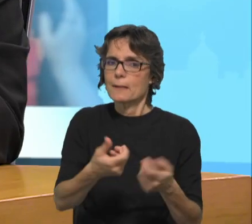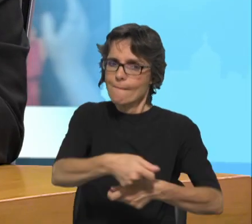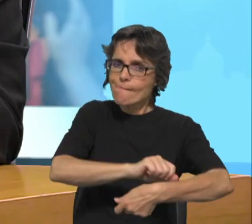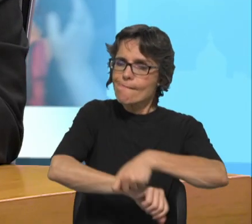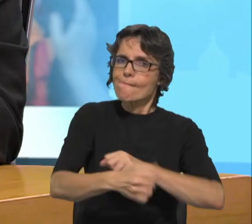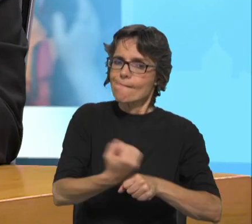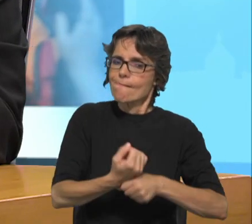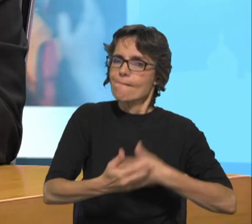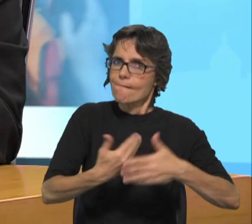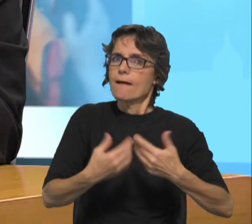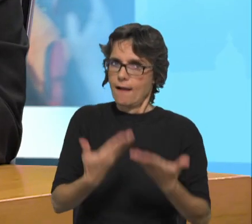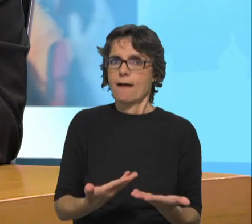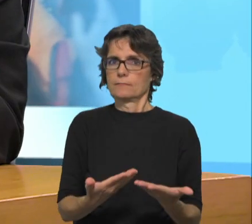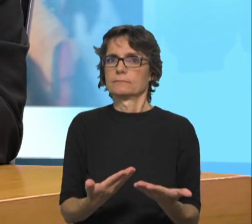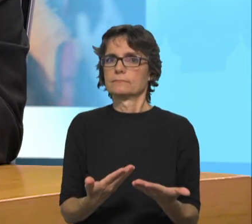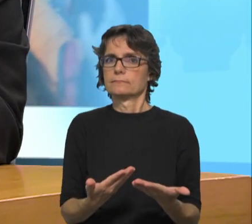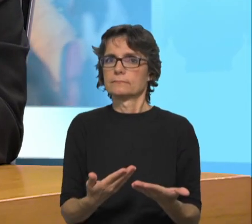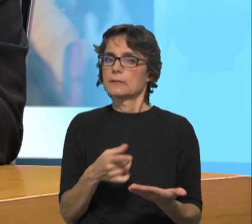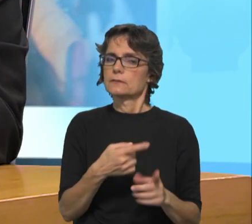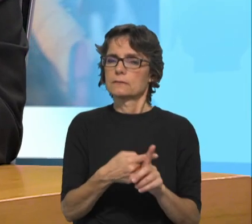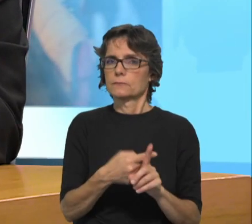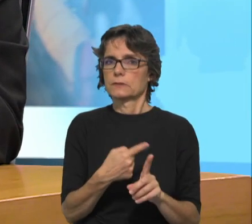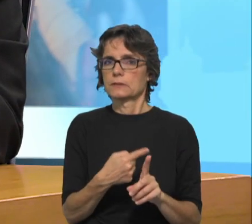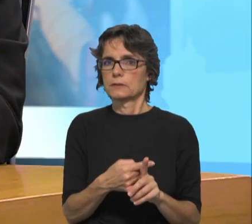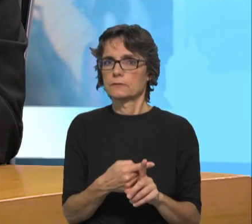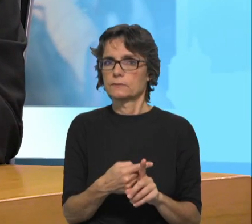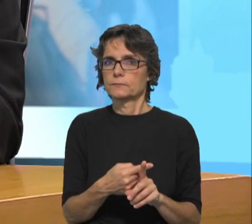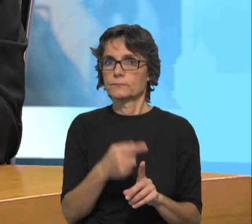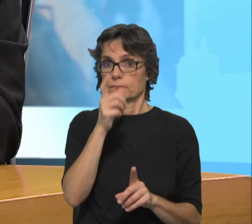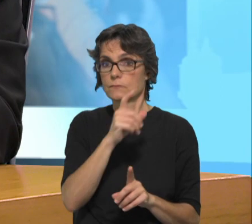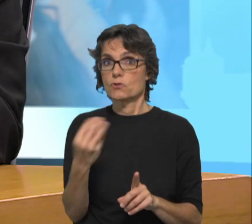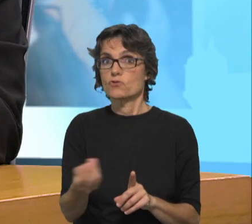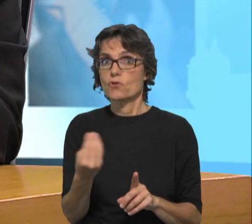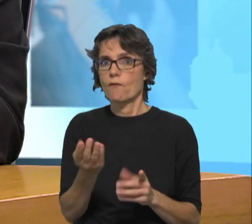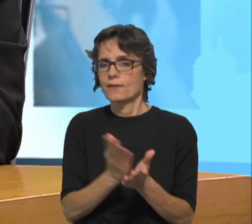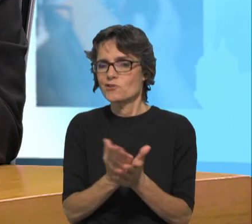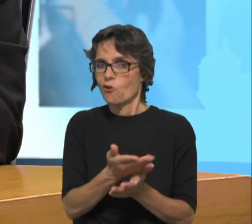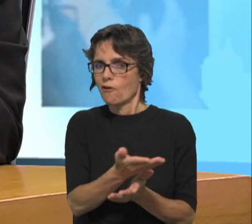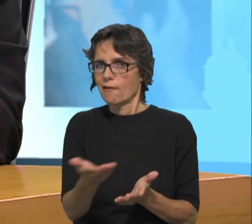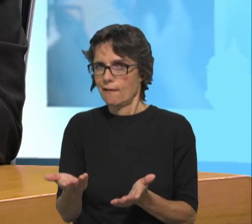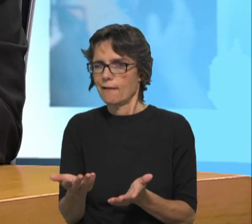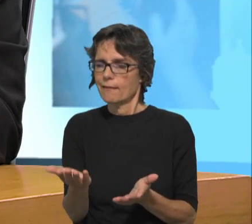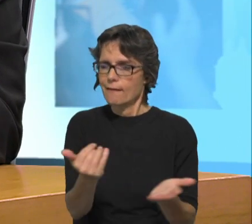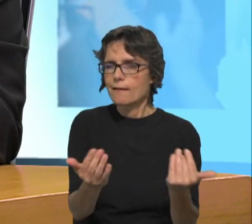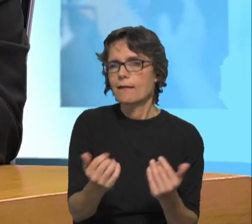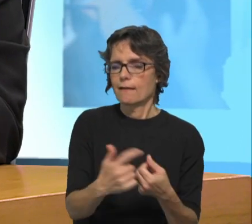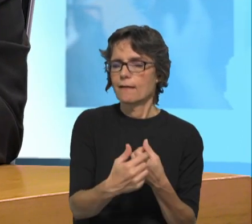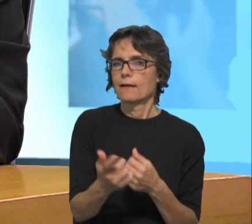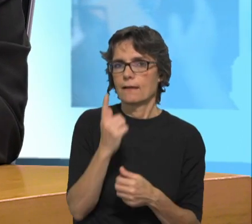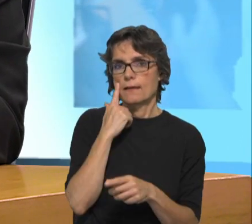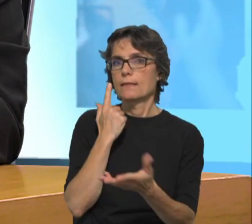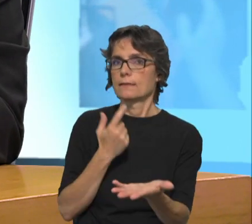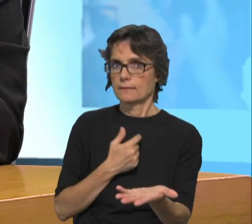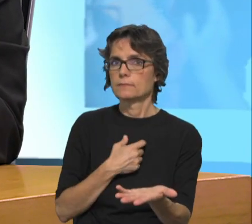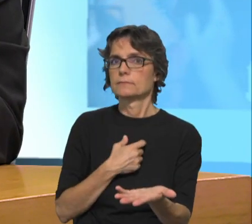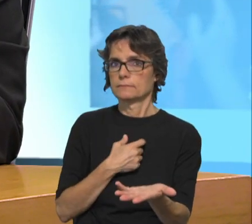aposta naqueles que estão ainda em idade escolar e, portanto, ainda se vão encontrando no território da Diocese e, de facto,